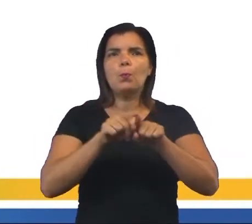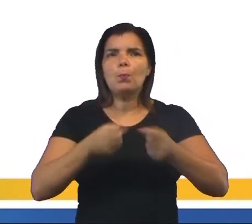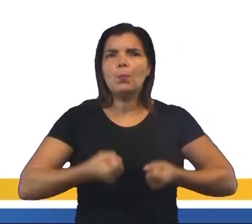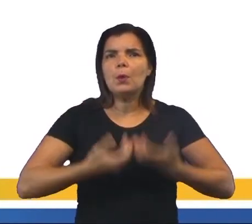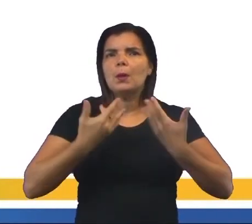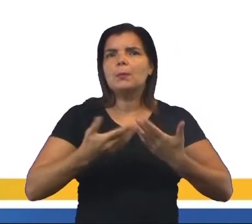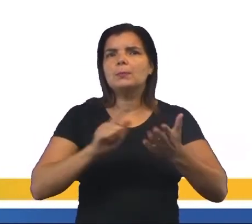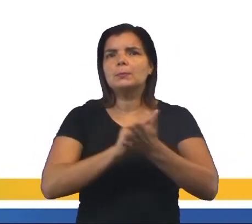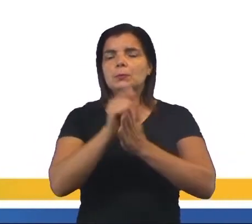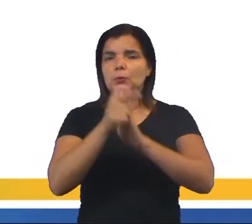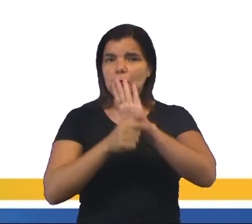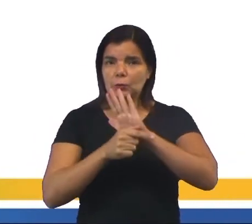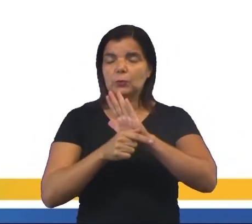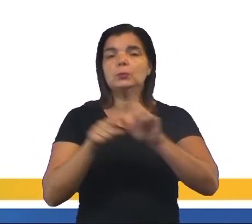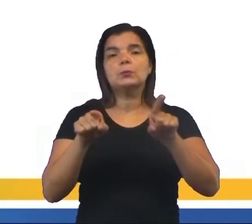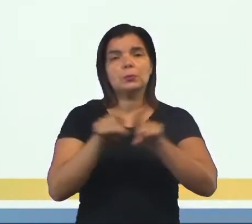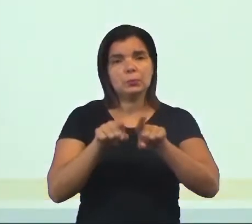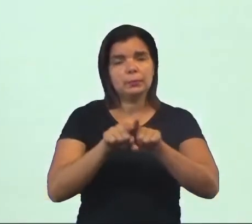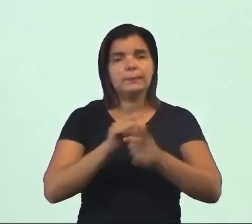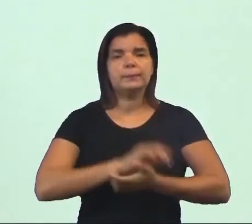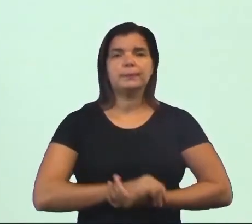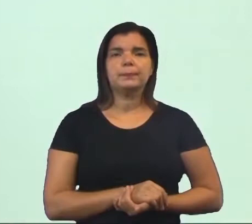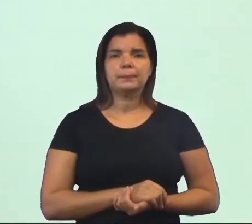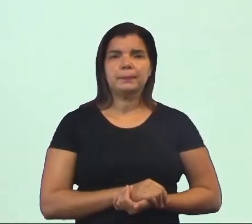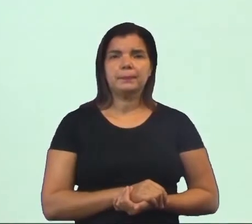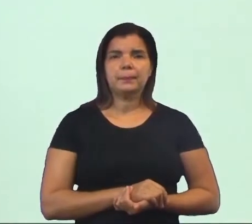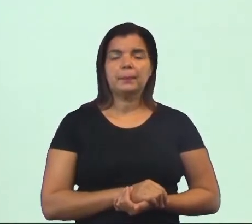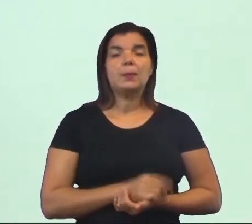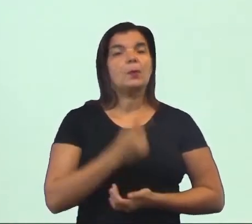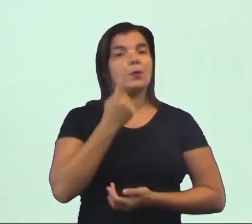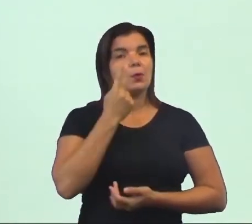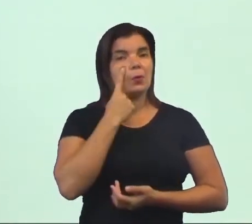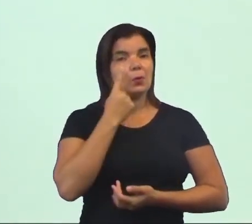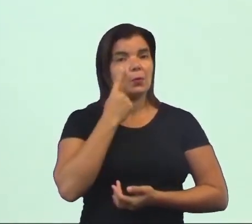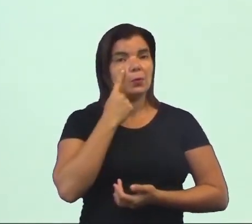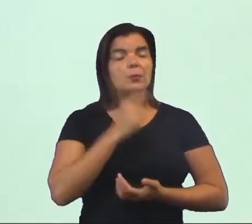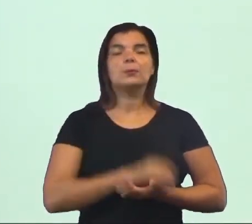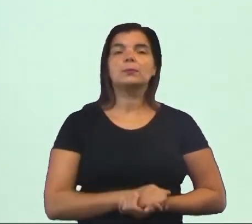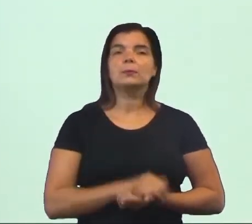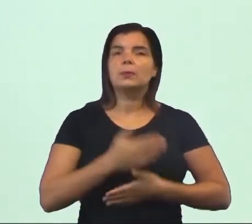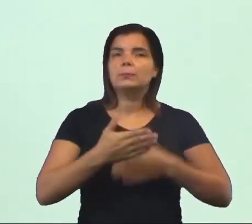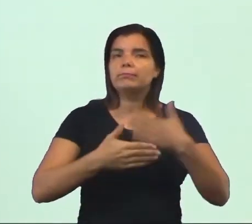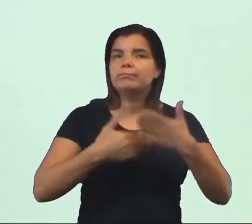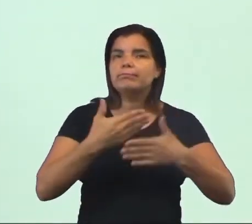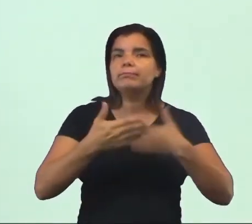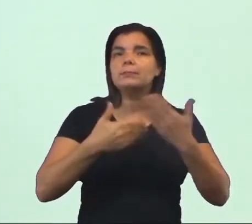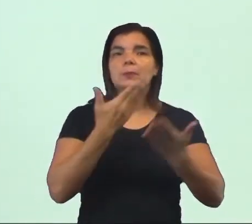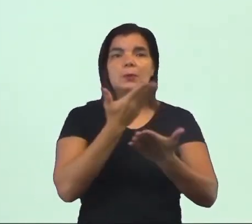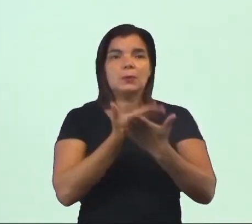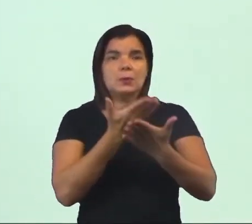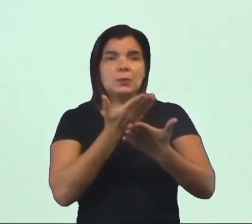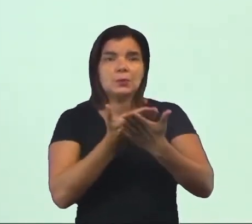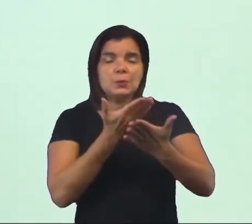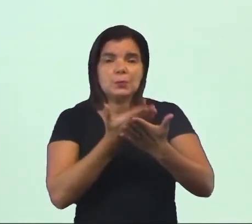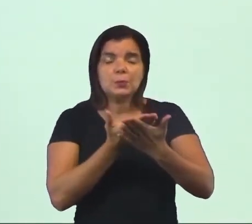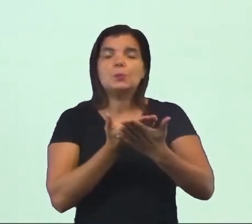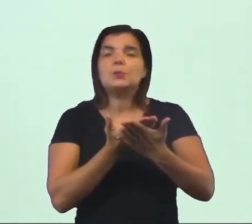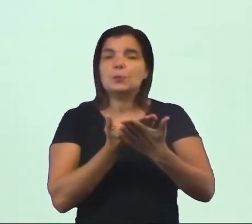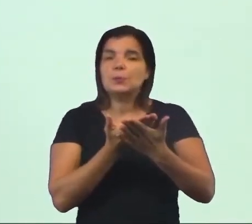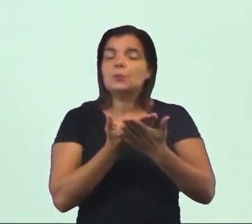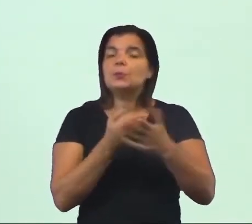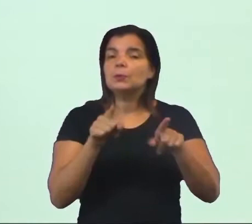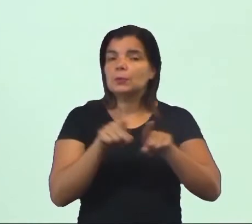mais adequadas ao gênero em questão. Gente, no decorrer das aulas, no decorrer da sua